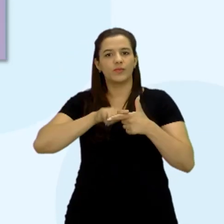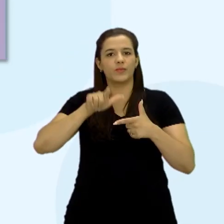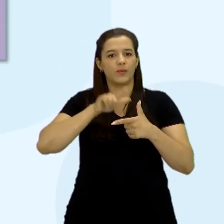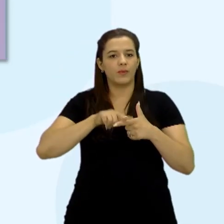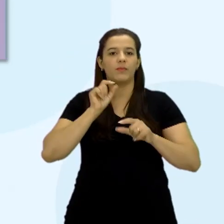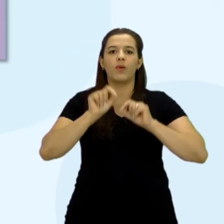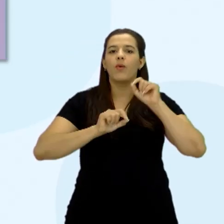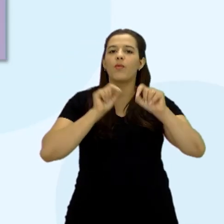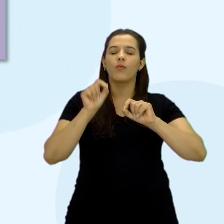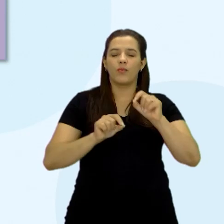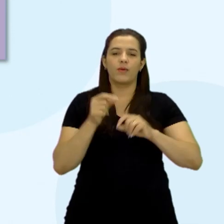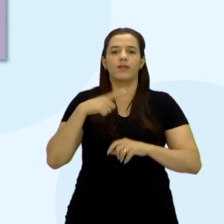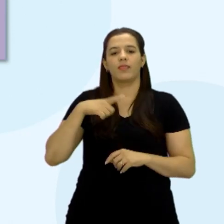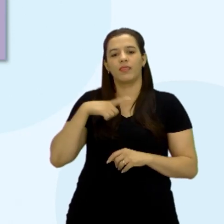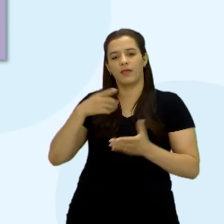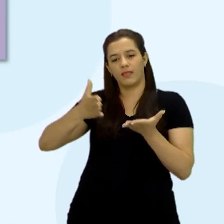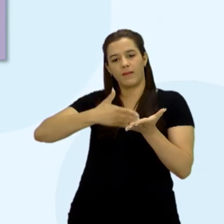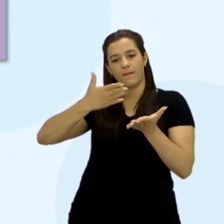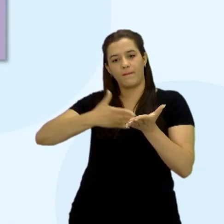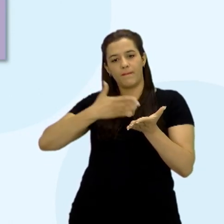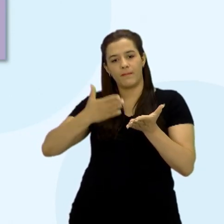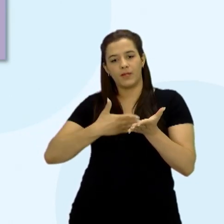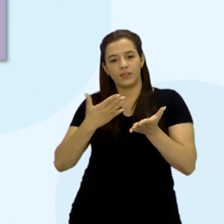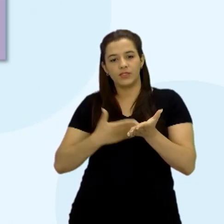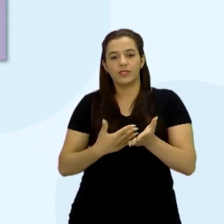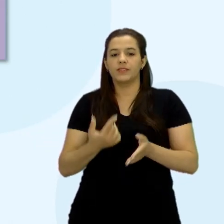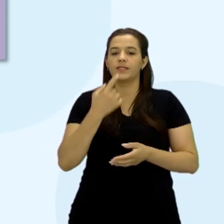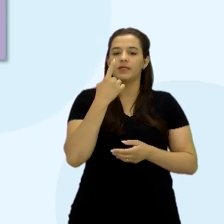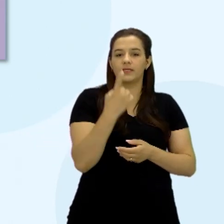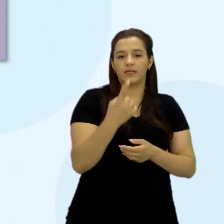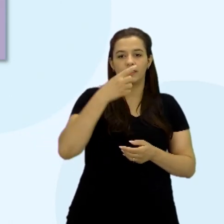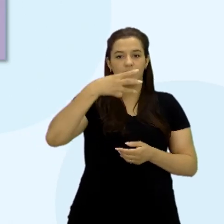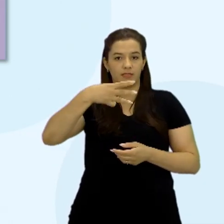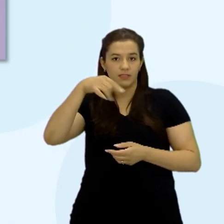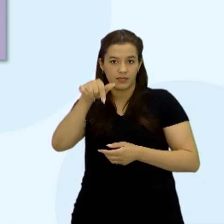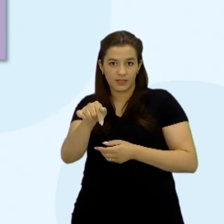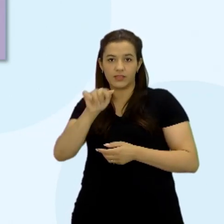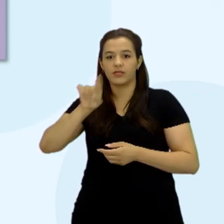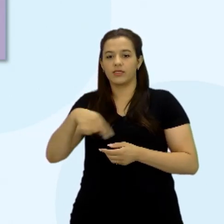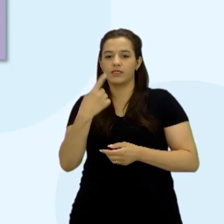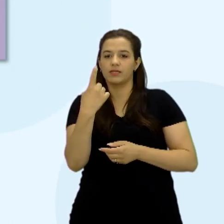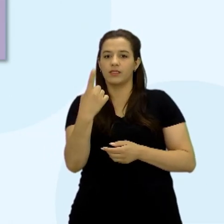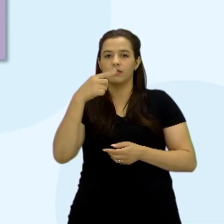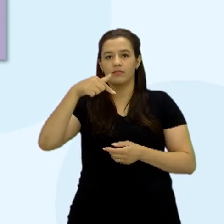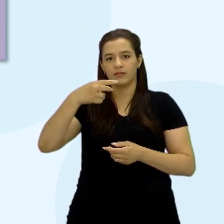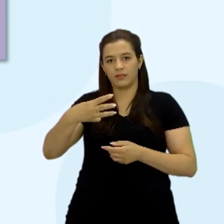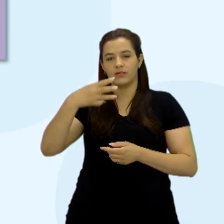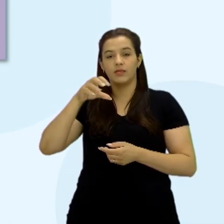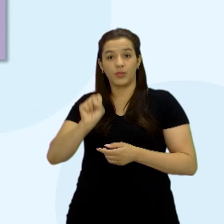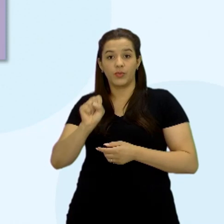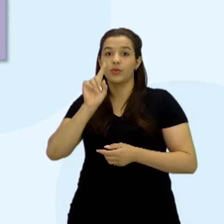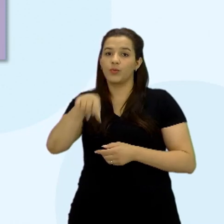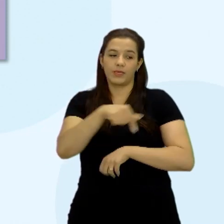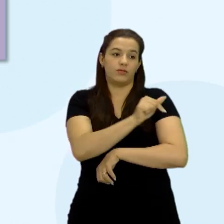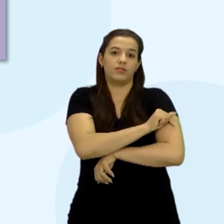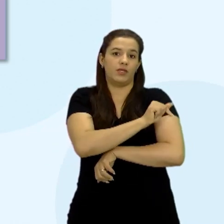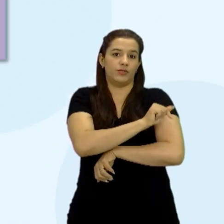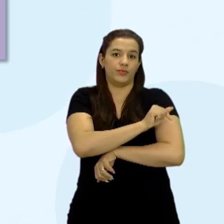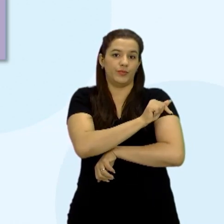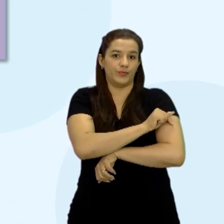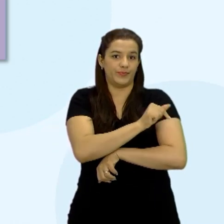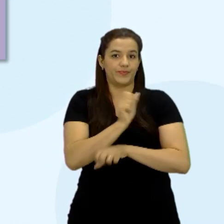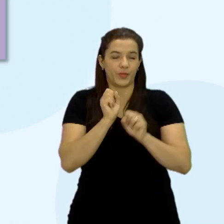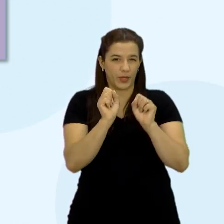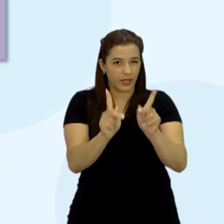esse probleminha tá na nossa página, nas páginas, né? 137, 138, só que é do sétimo ano, tá? Eu tirei